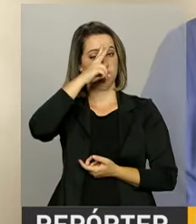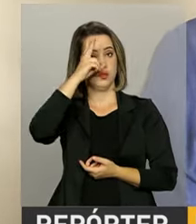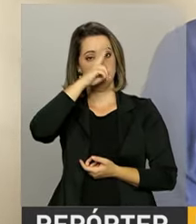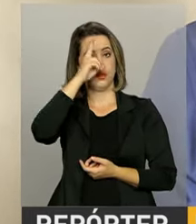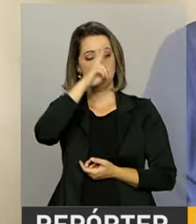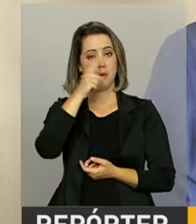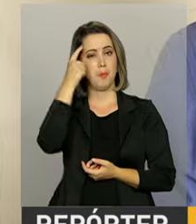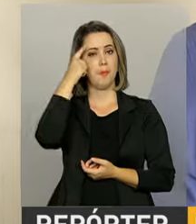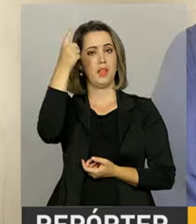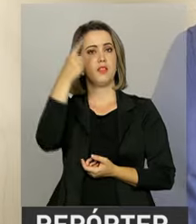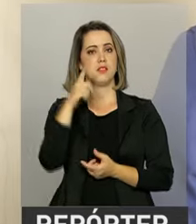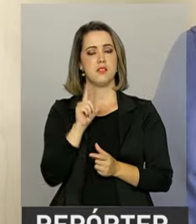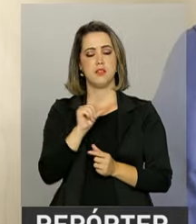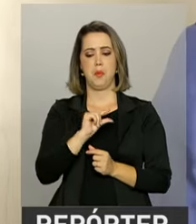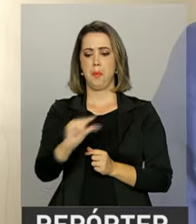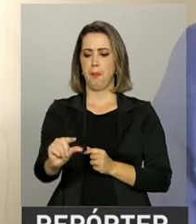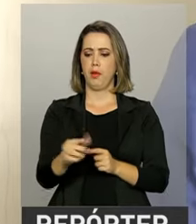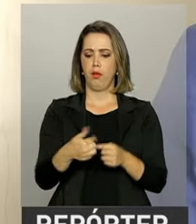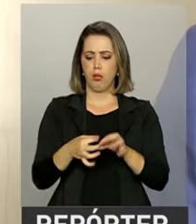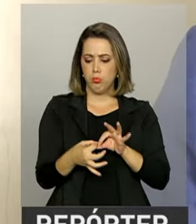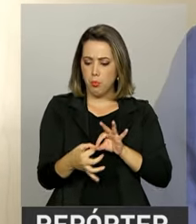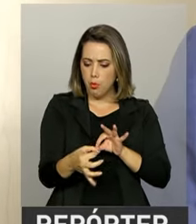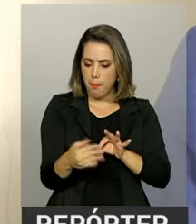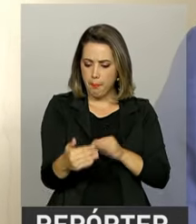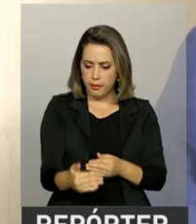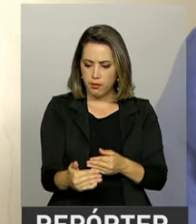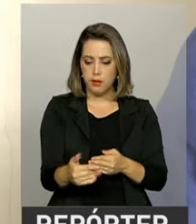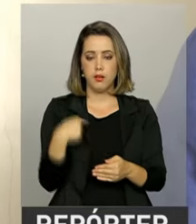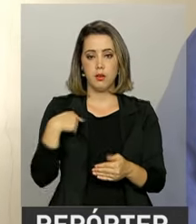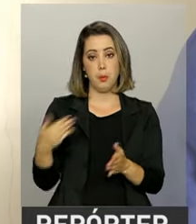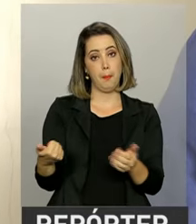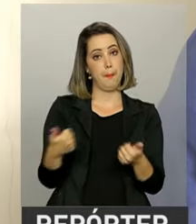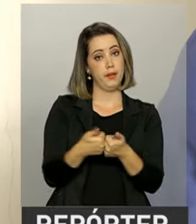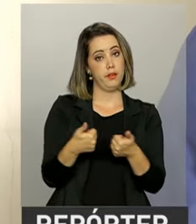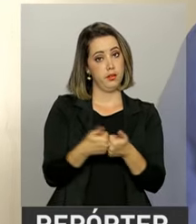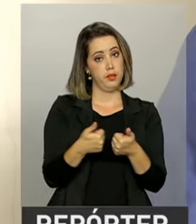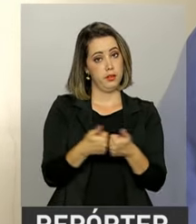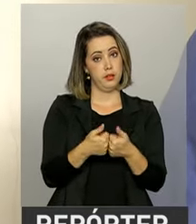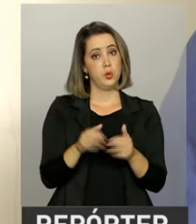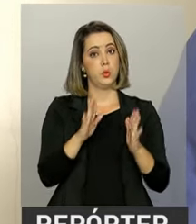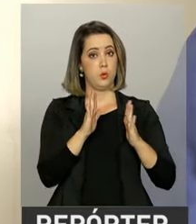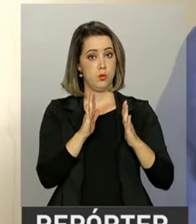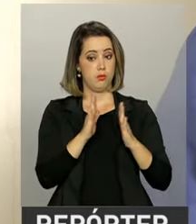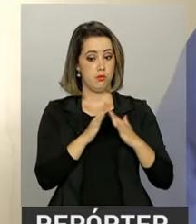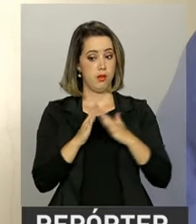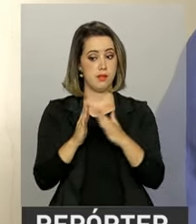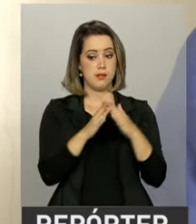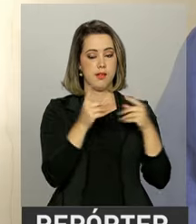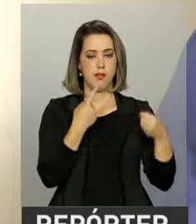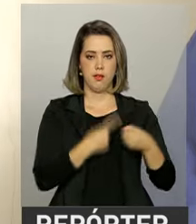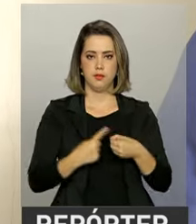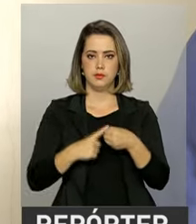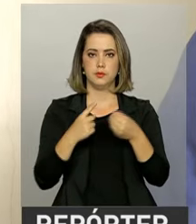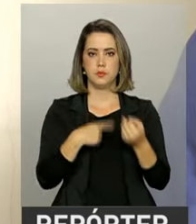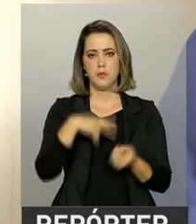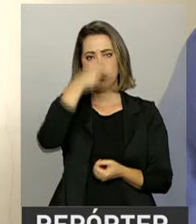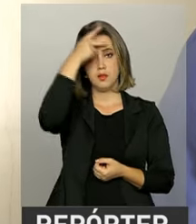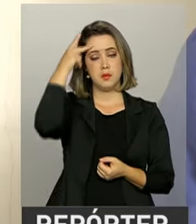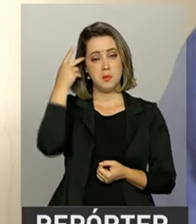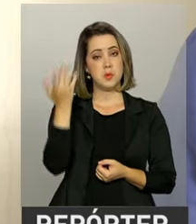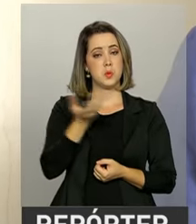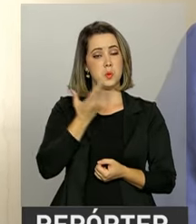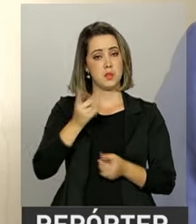a gente pensa em espaços menores que estão próximos aos centros urbanos e pessoas que se lançam